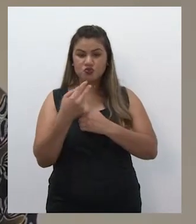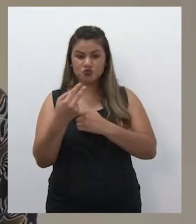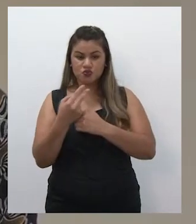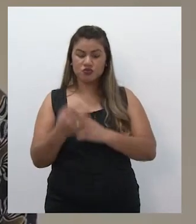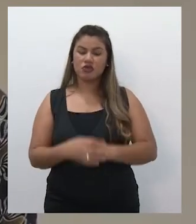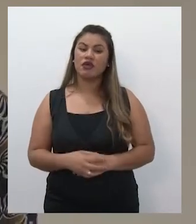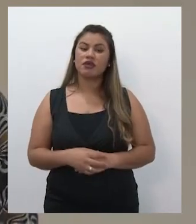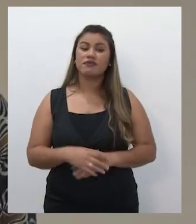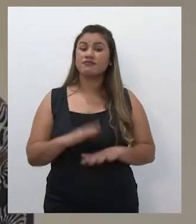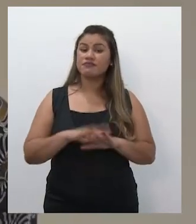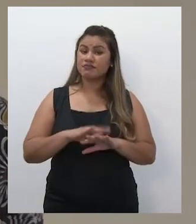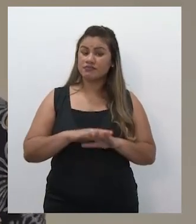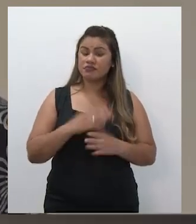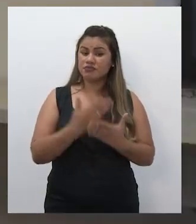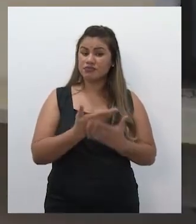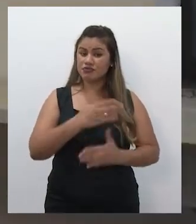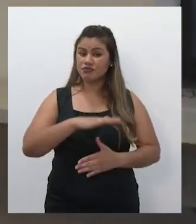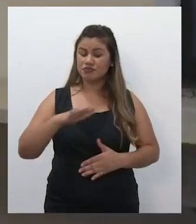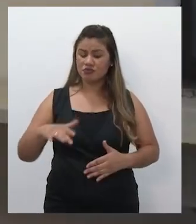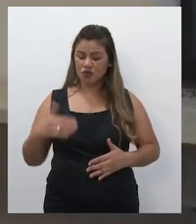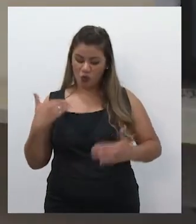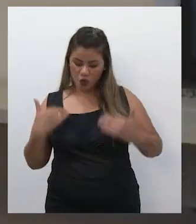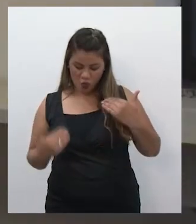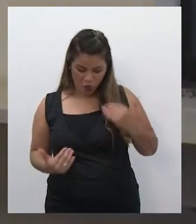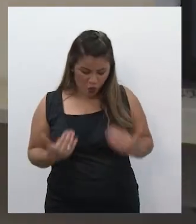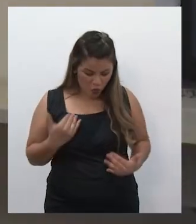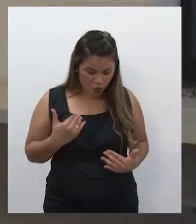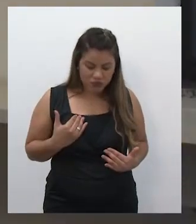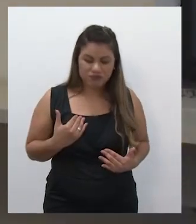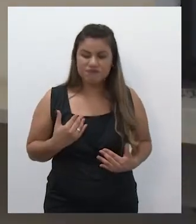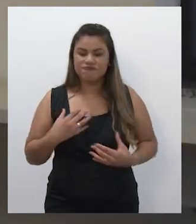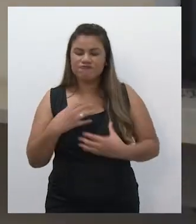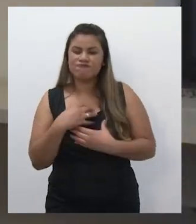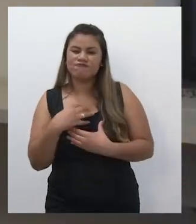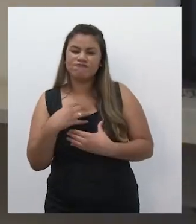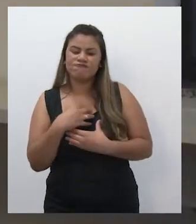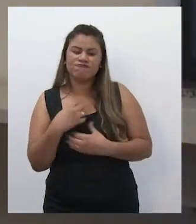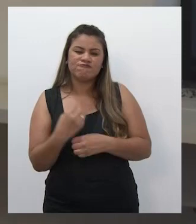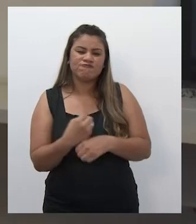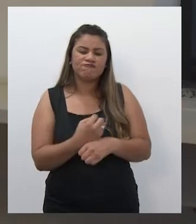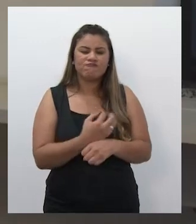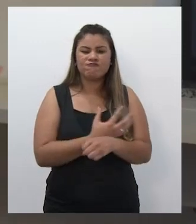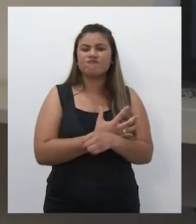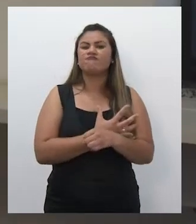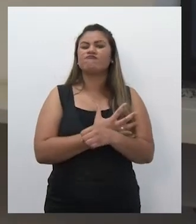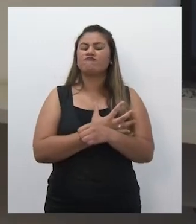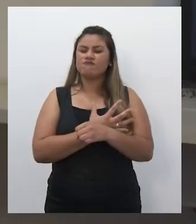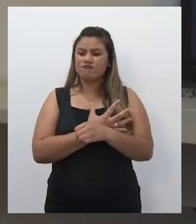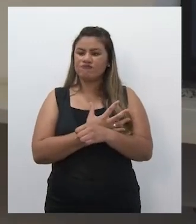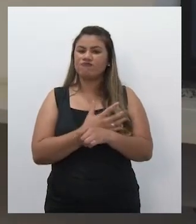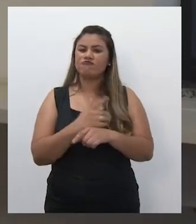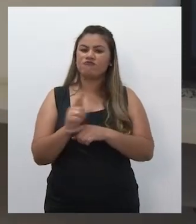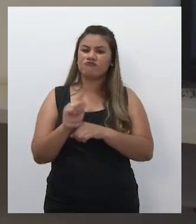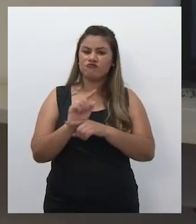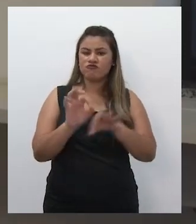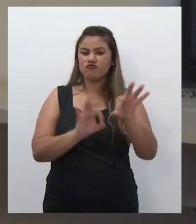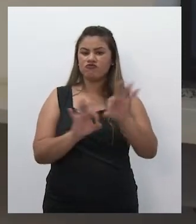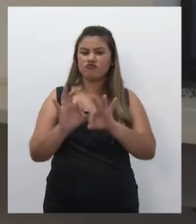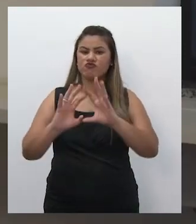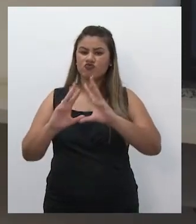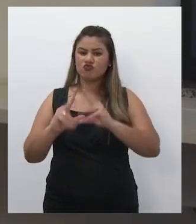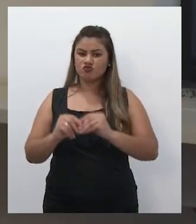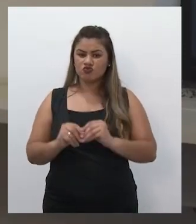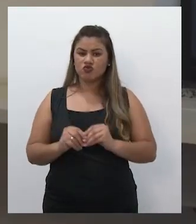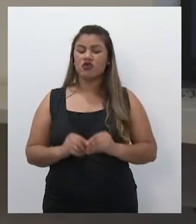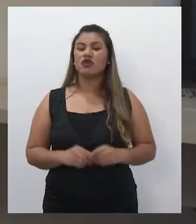serem capazes de conhecer o seu corpo, as suas emoções, de saberem gerenciar, gerir tudo isso, né?